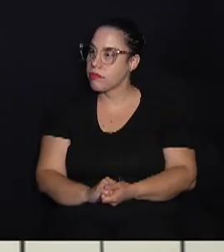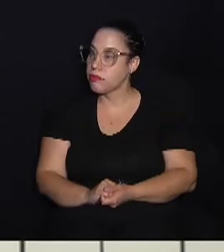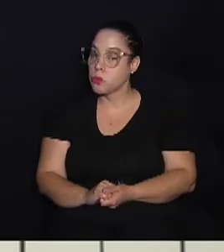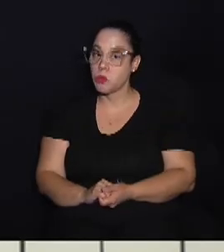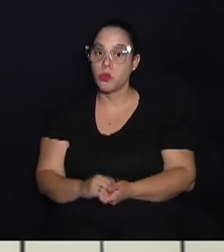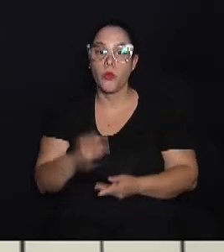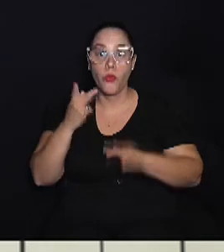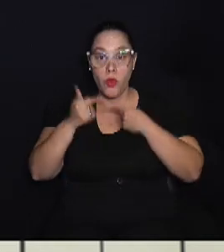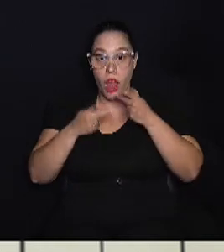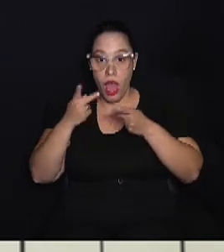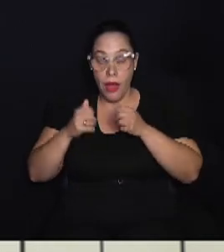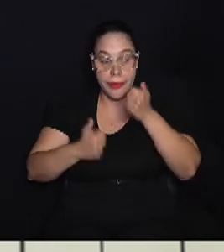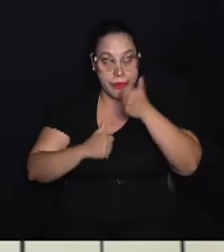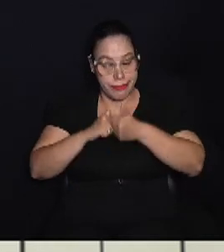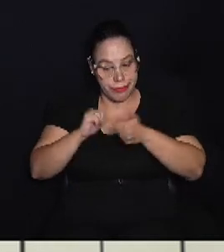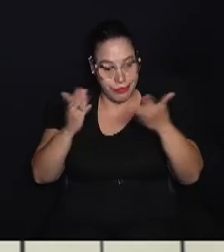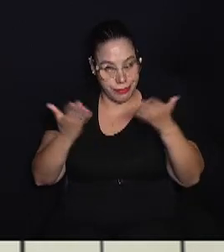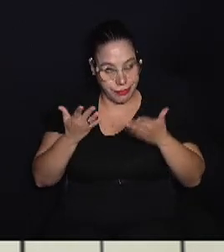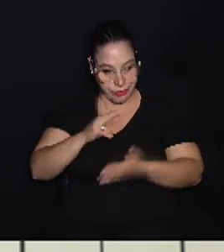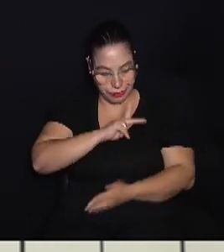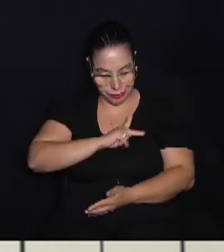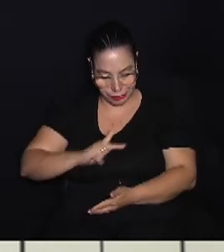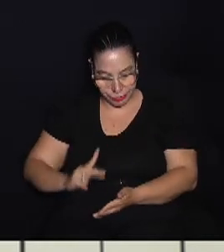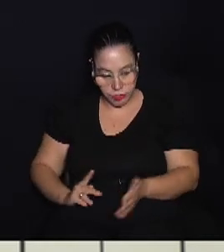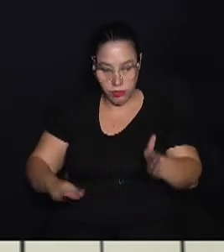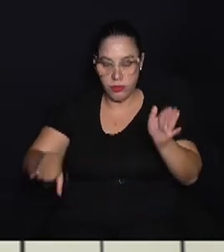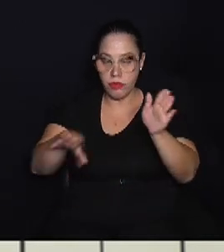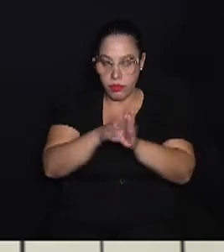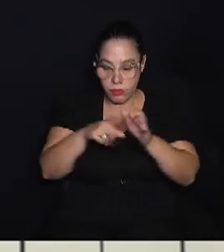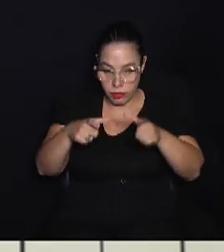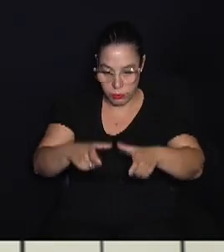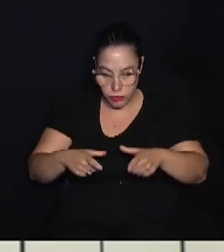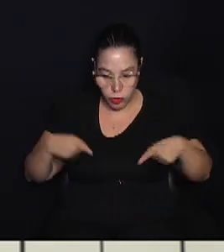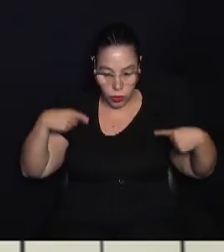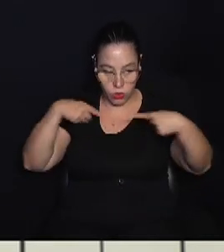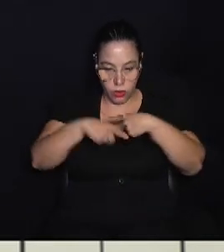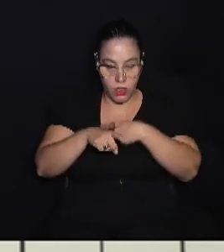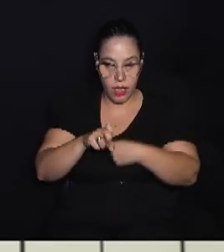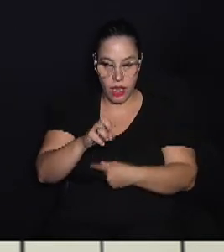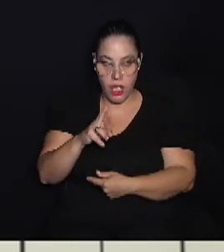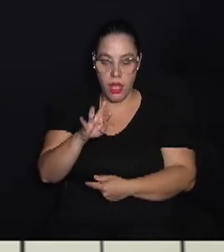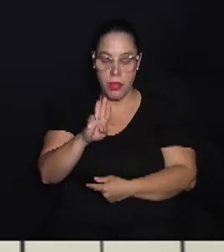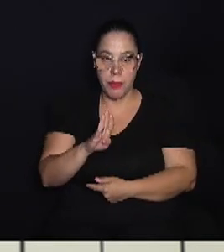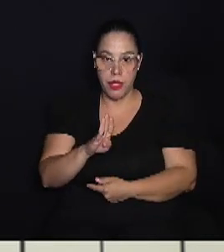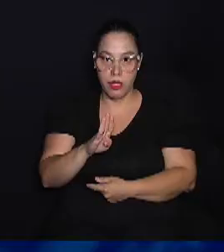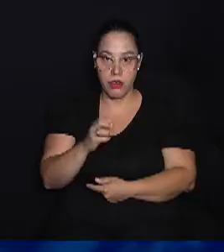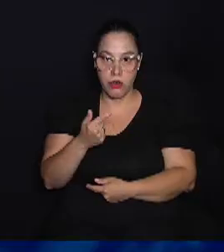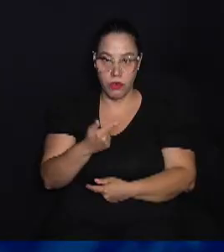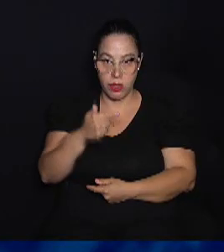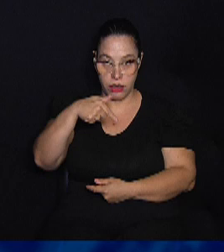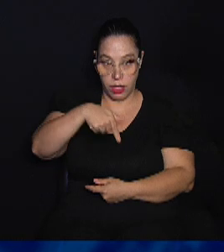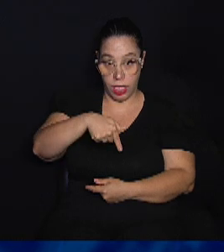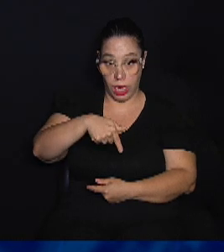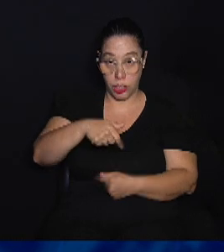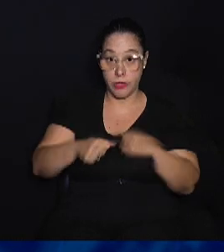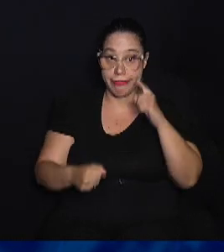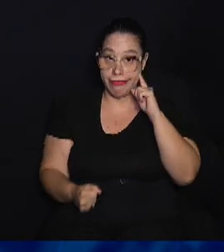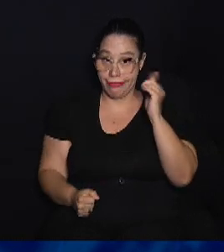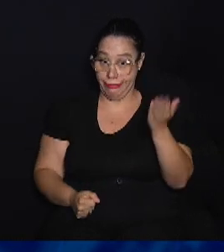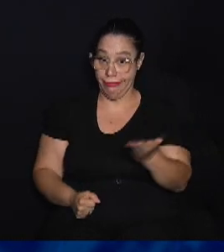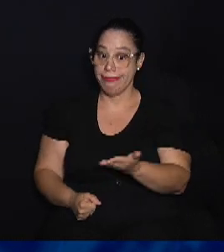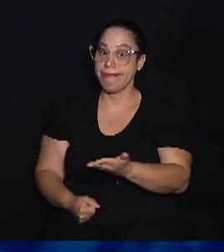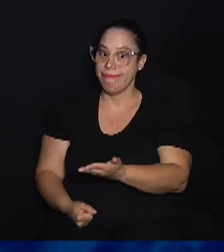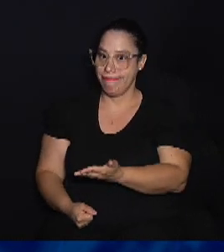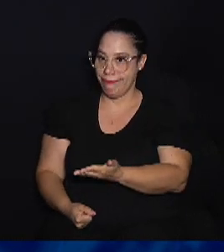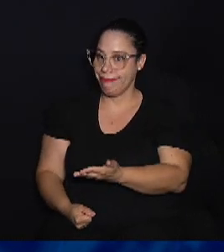Vamos falar de esporte porque hoje a Ponte Preta entra em campo contra o CRB pela 27ª rodada do